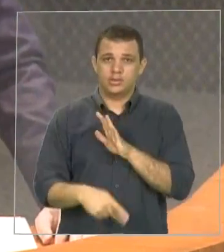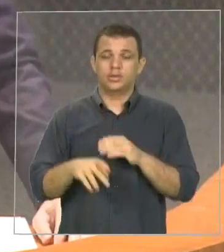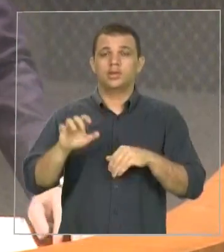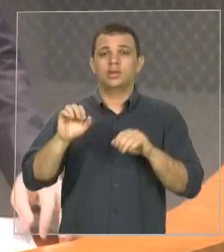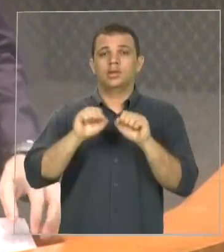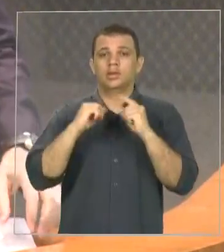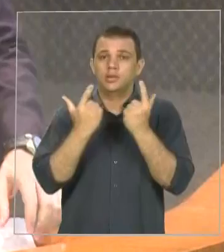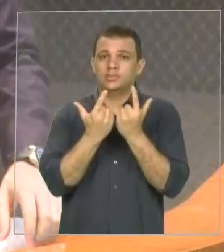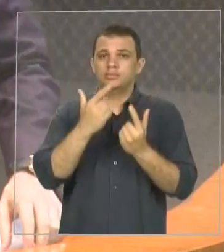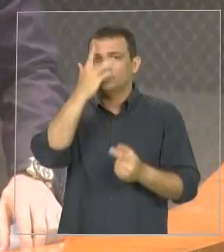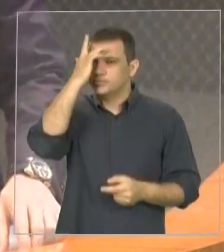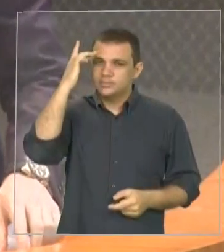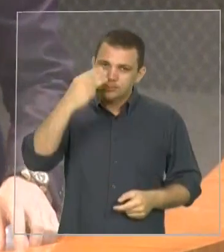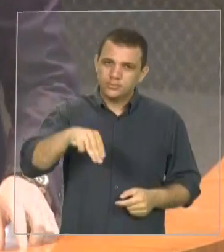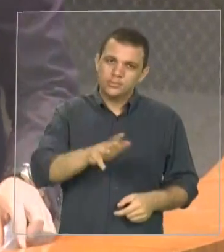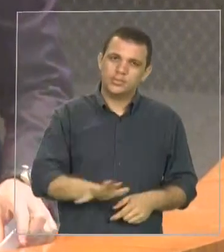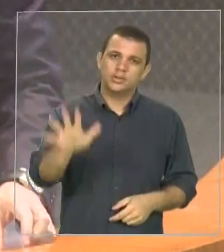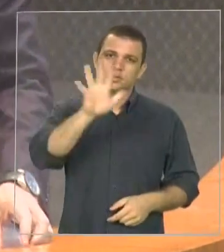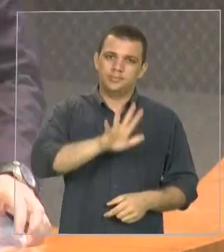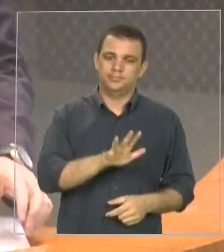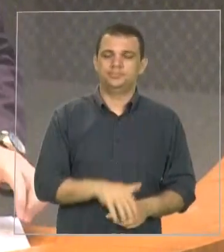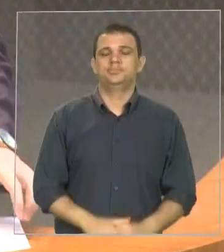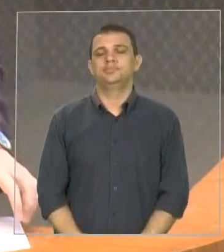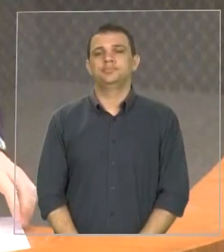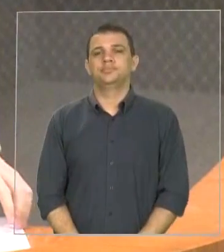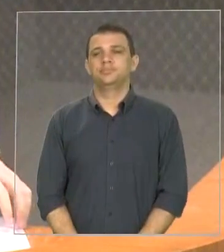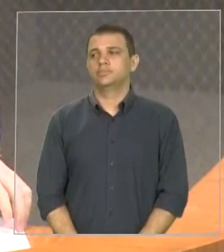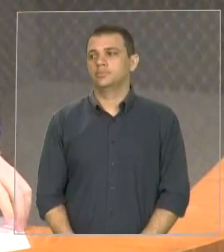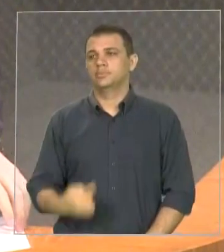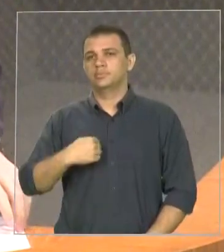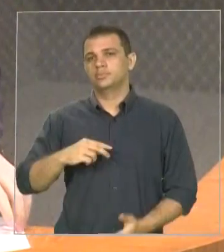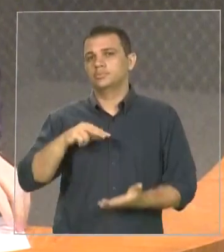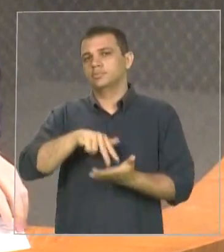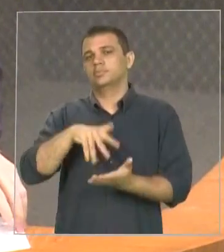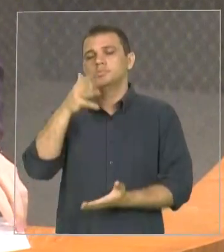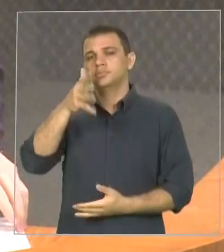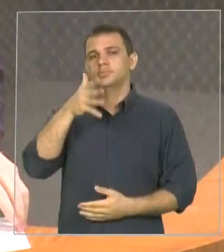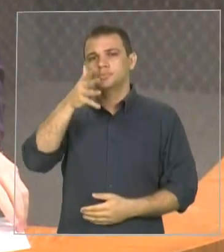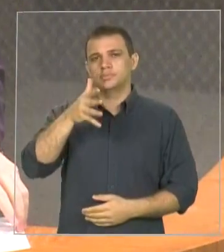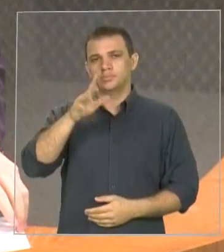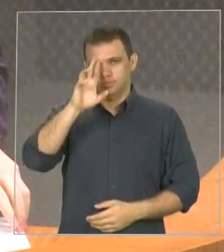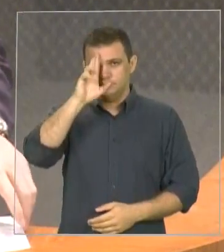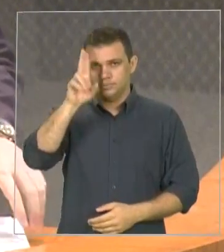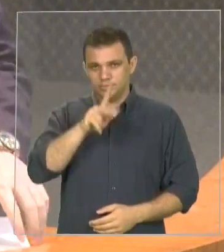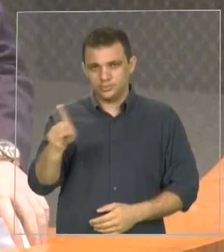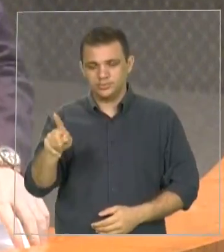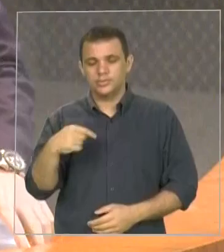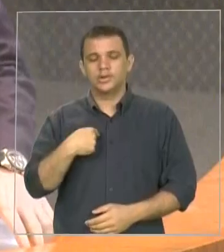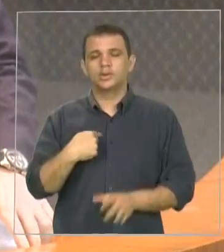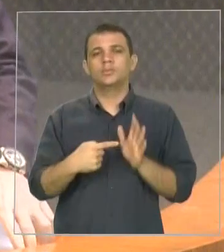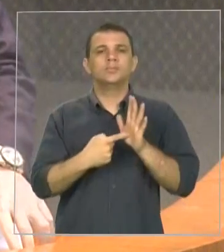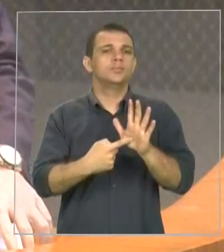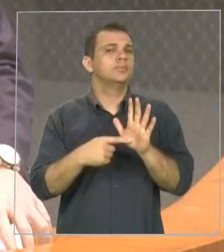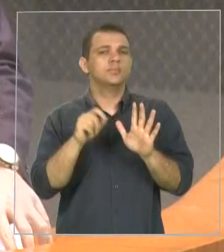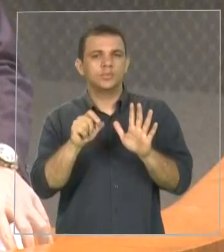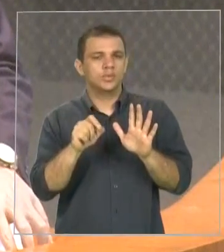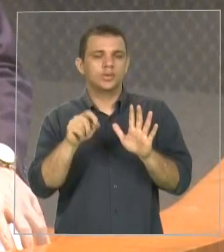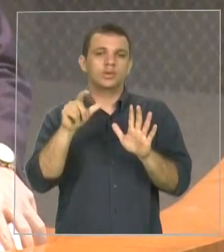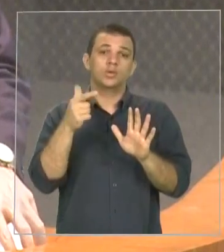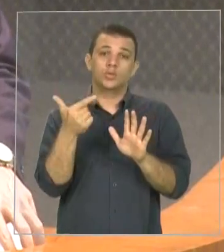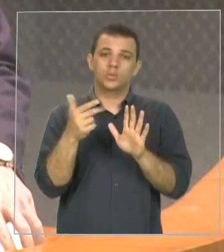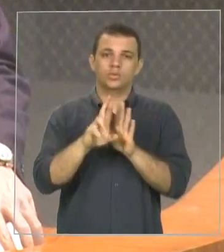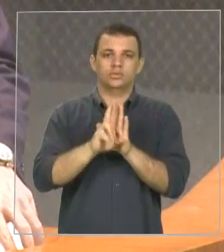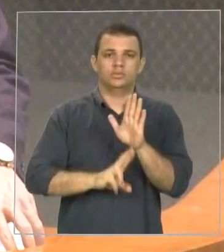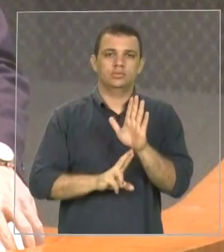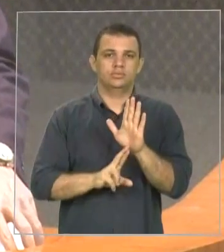maranhenses. Subo hoje a esta tribuna, senhor presidente, para apresentar dois